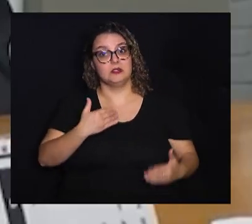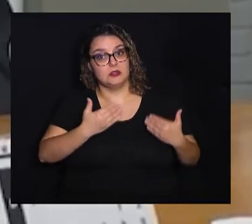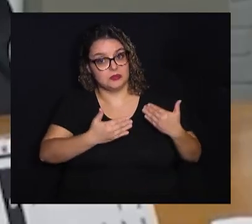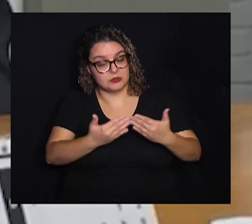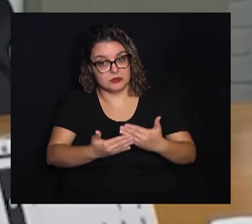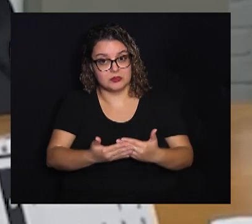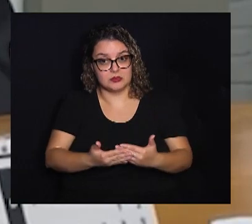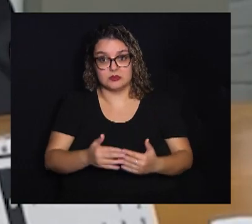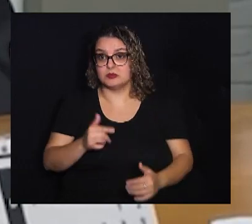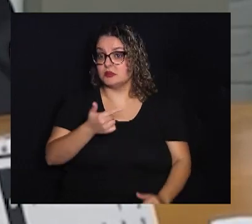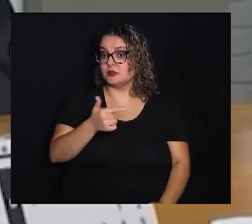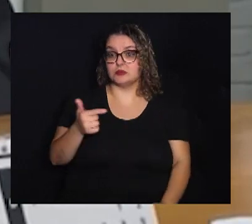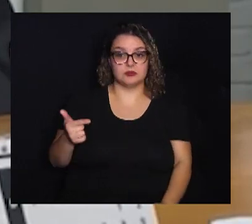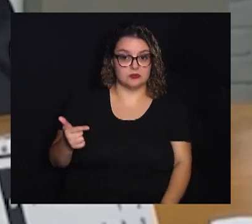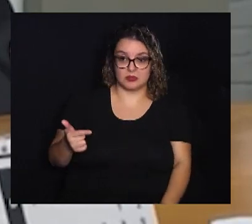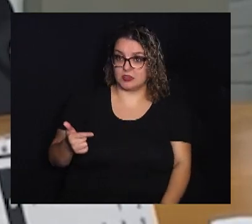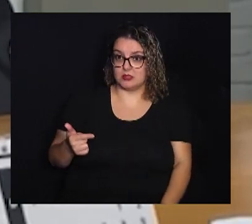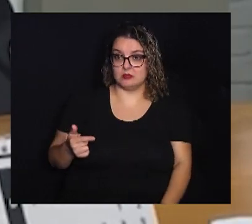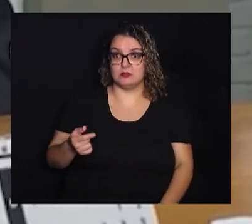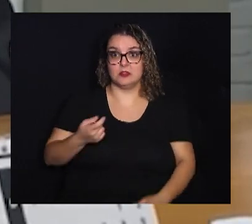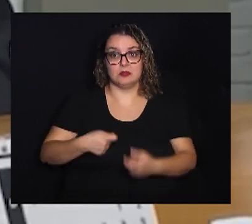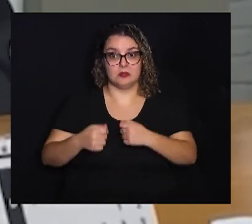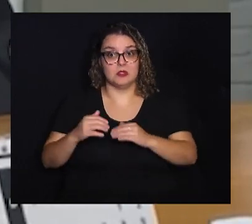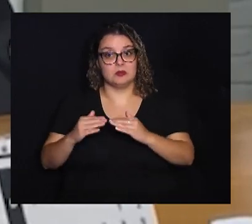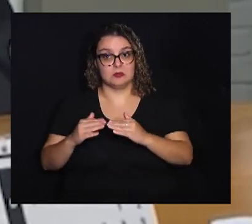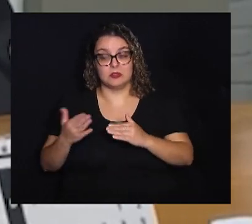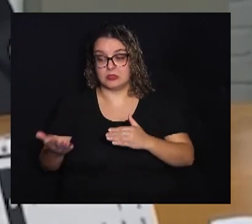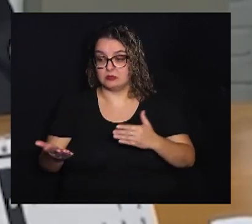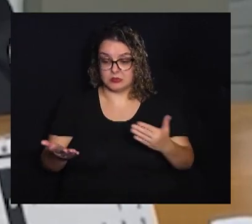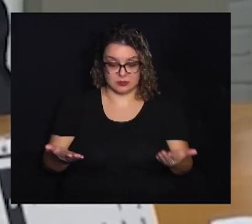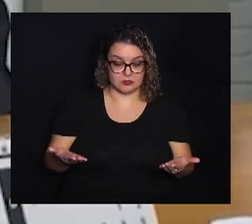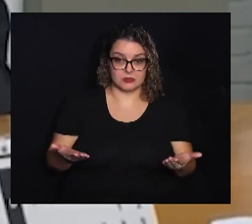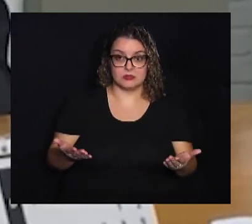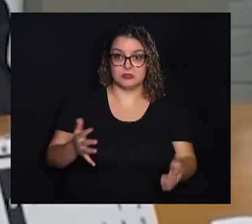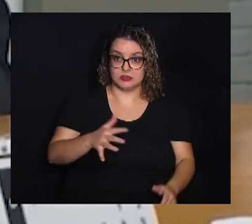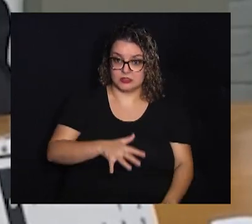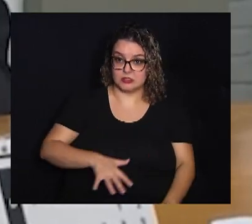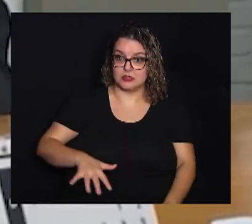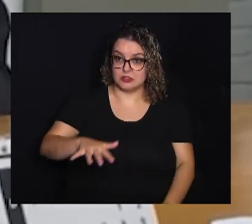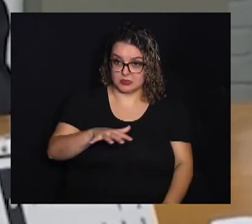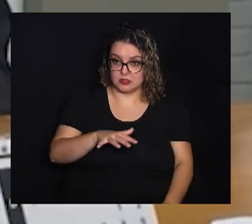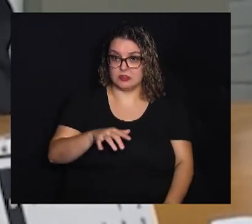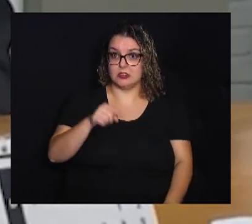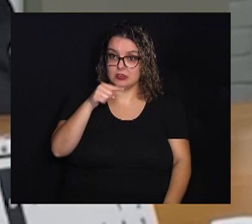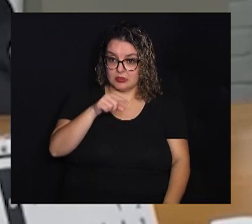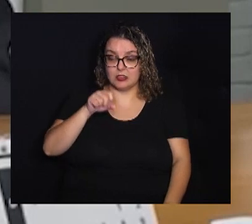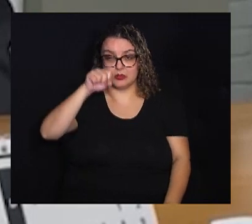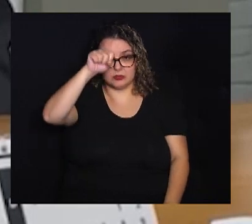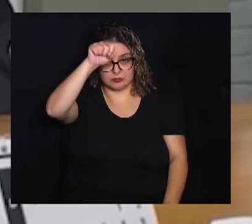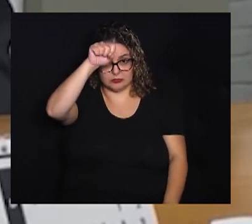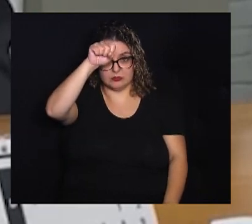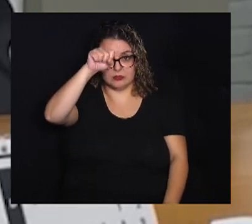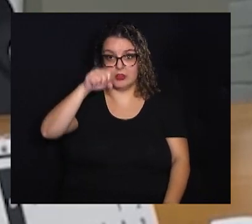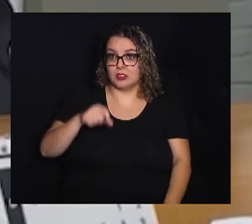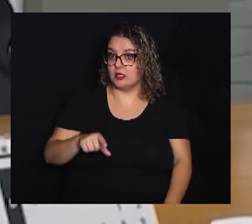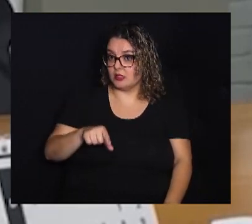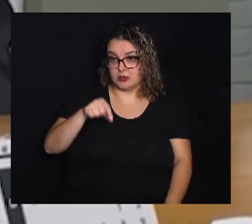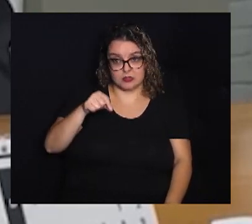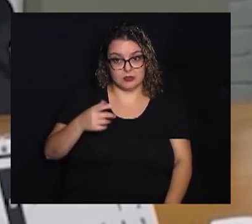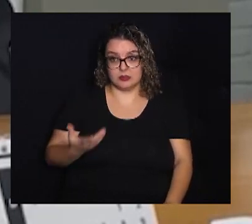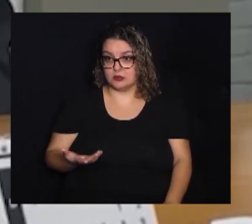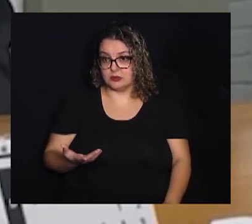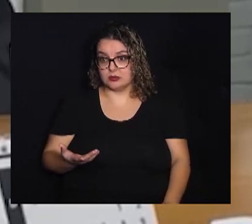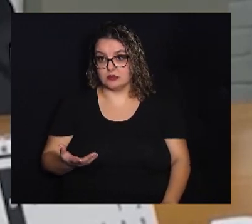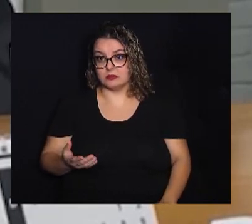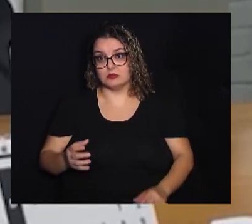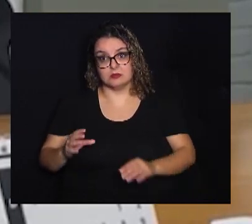não ocorrer a negociação entre as partes da área lá do Mandela, a opção será eles deixarem